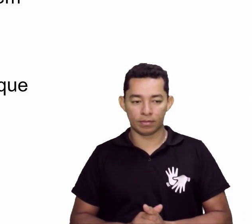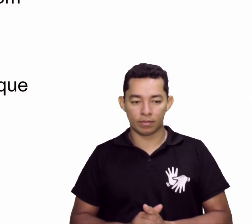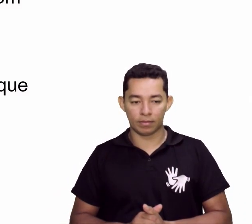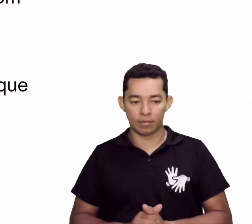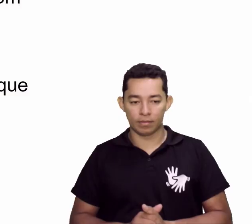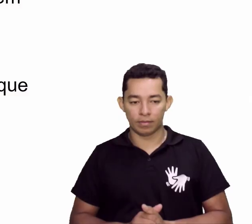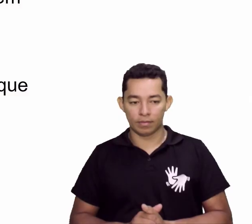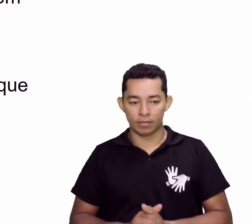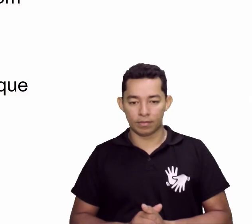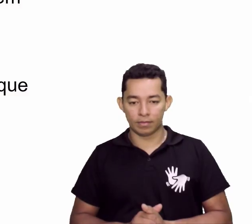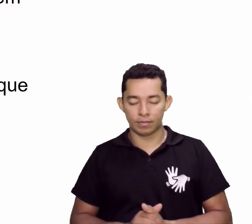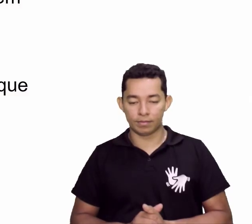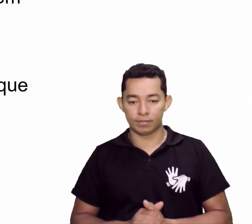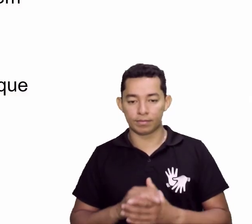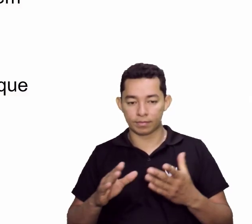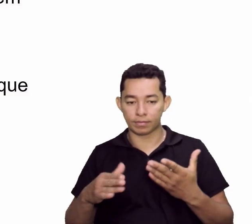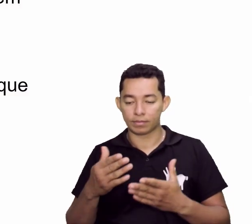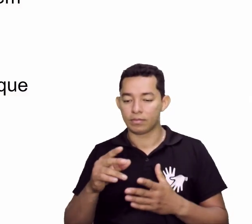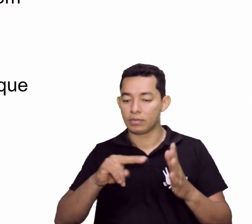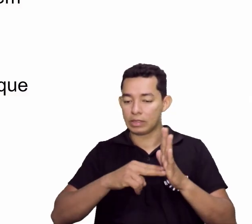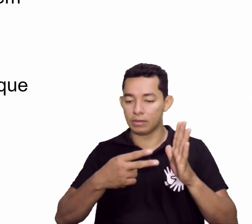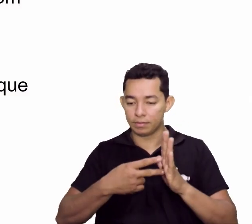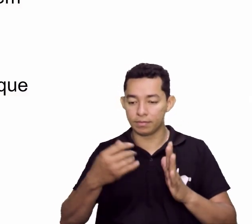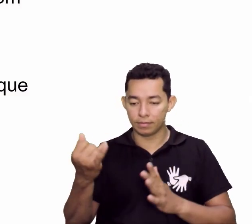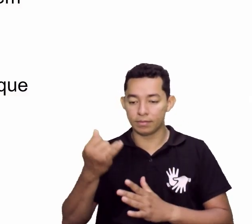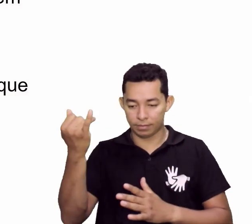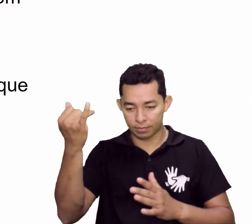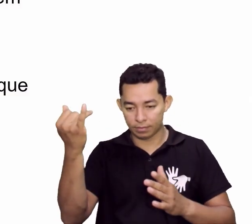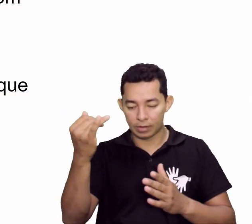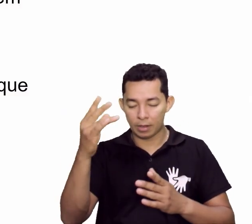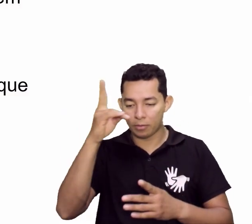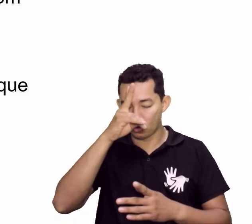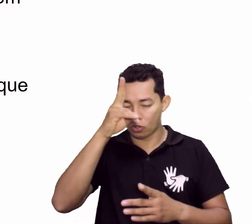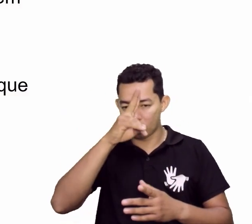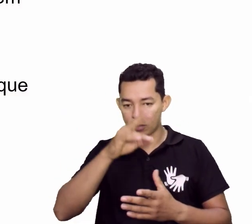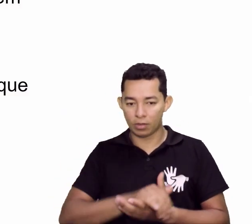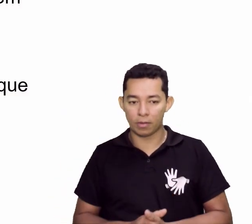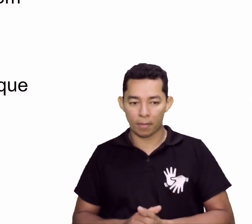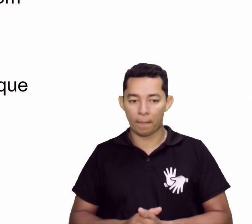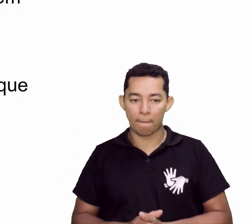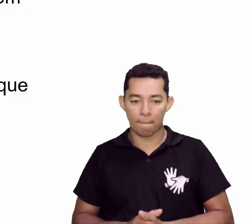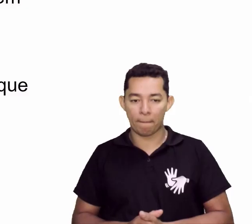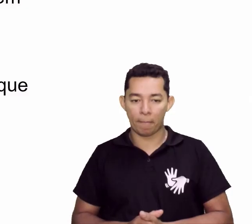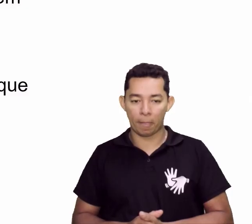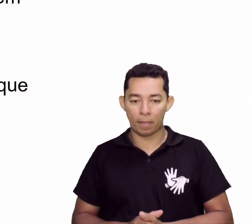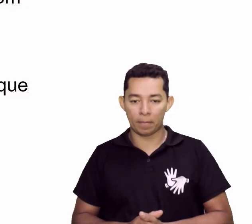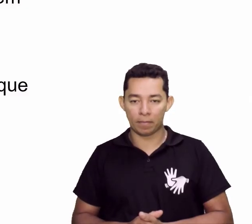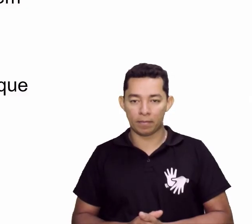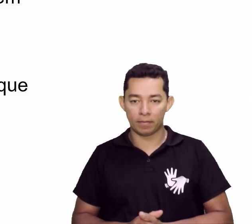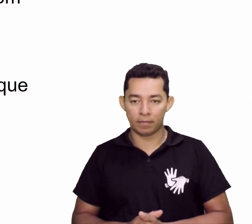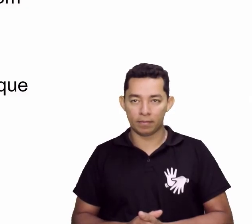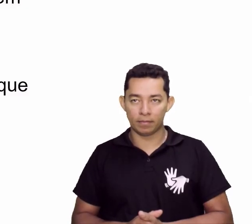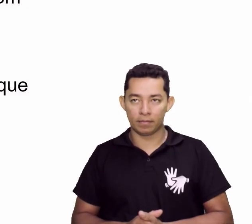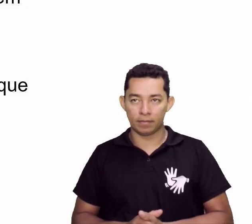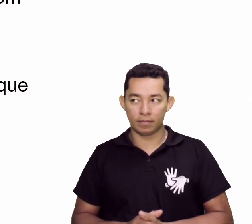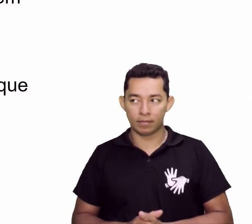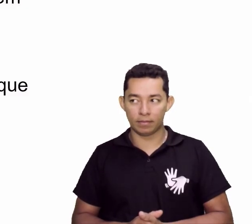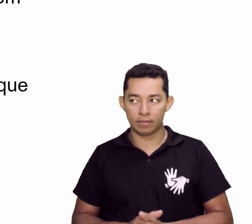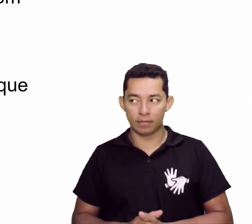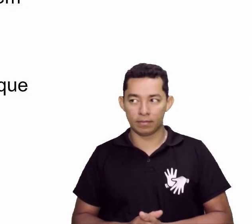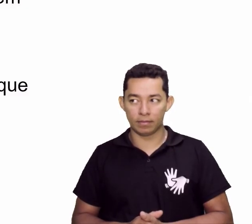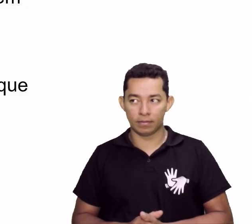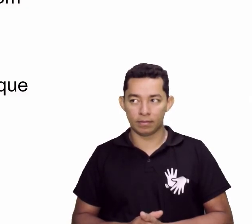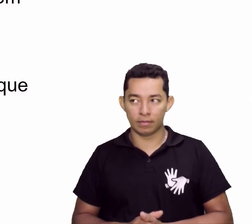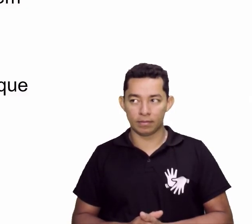eventos significativos, né? Ó, retratar eventos significativos da